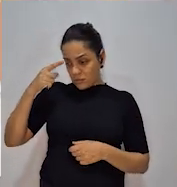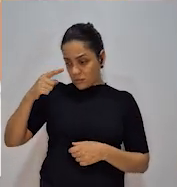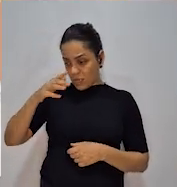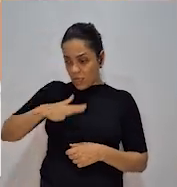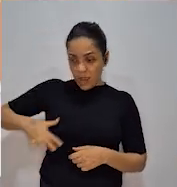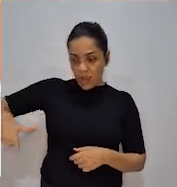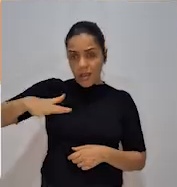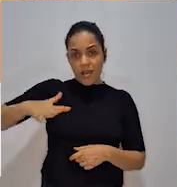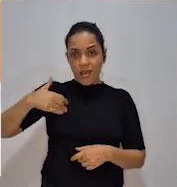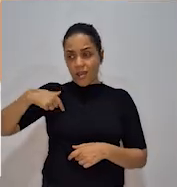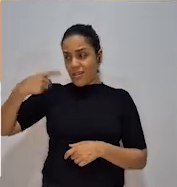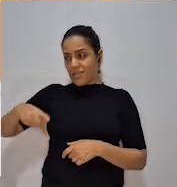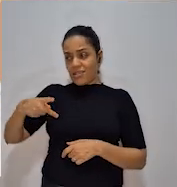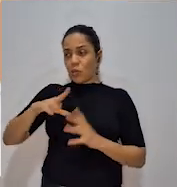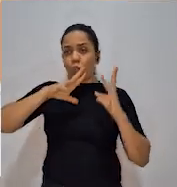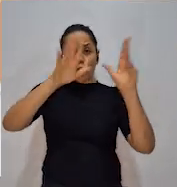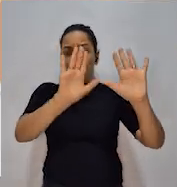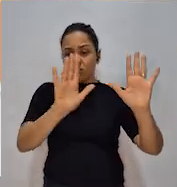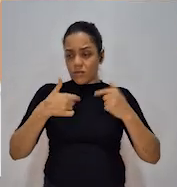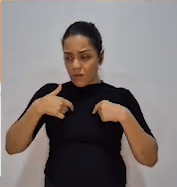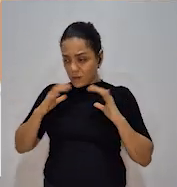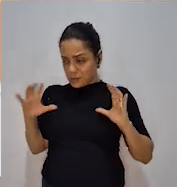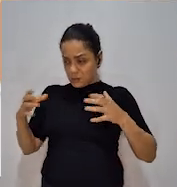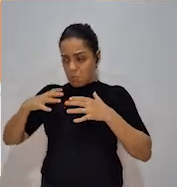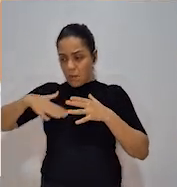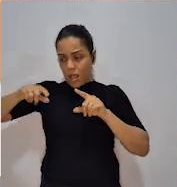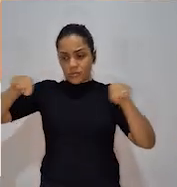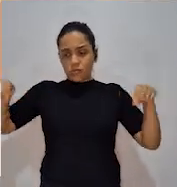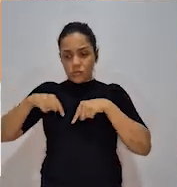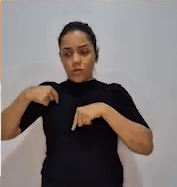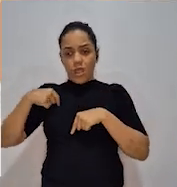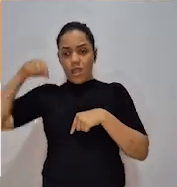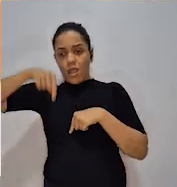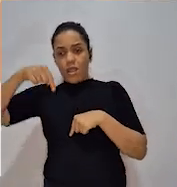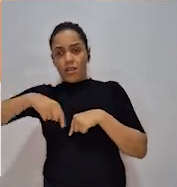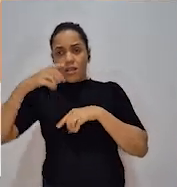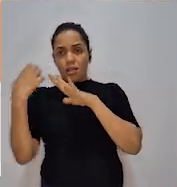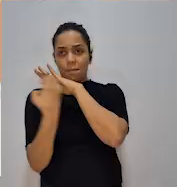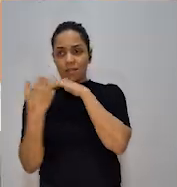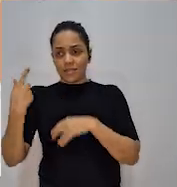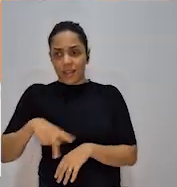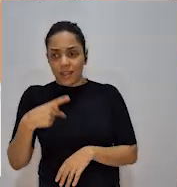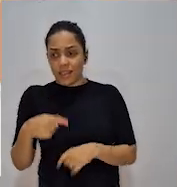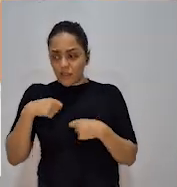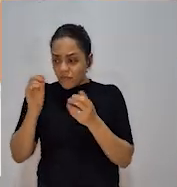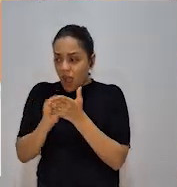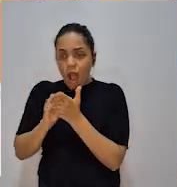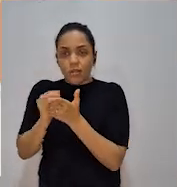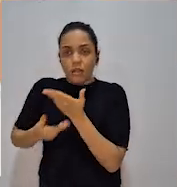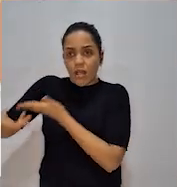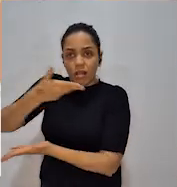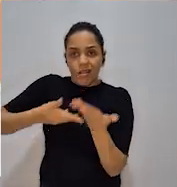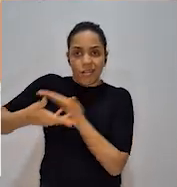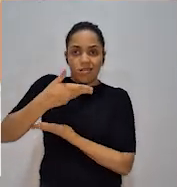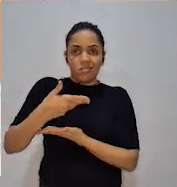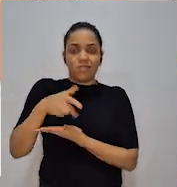sem salvação. Por quê? Porque a gente não está atuando nele. Então, como é que está seu entorno? Né? Como que estão os seus dados do